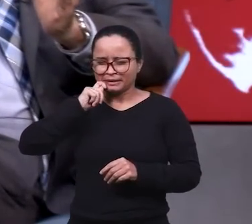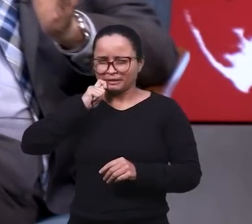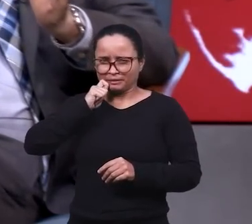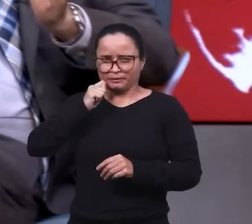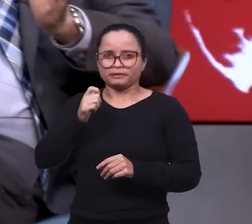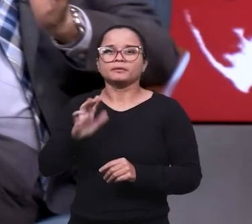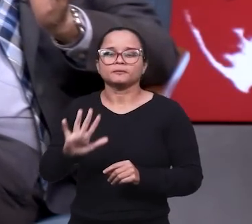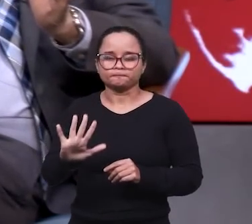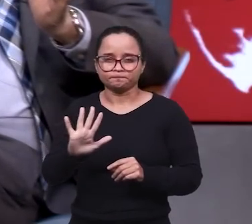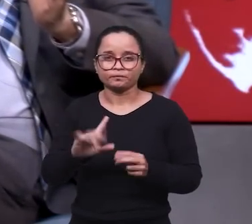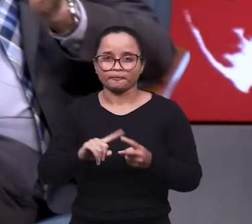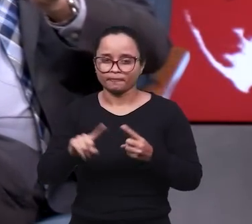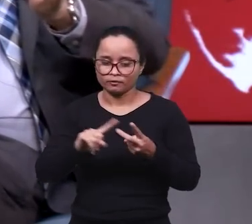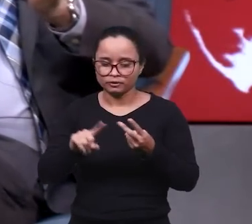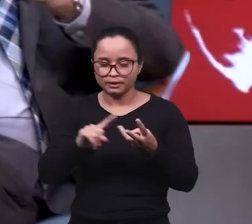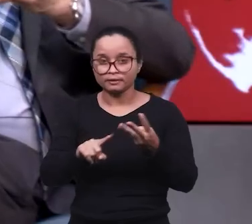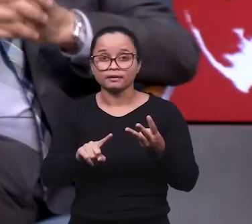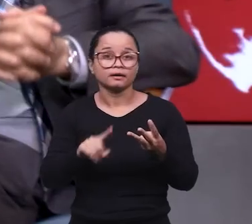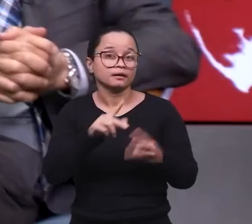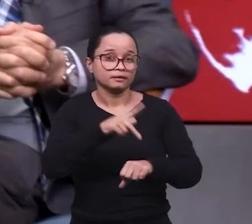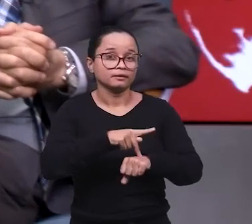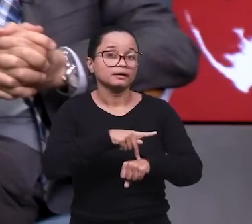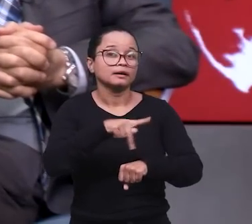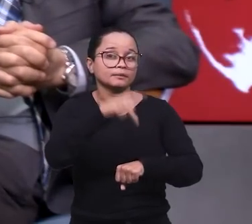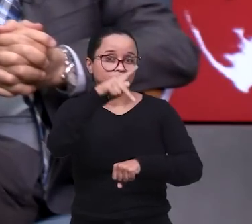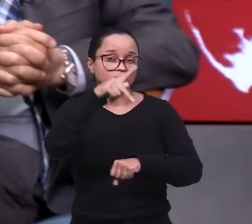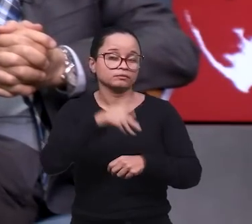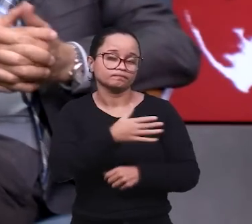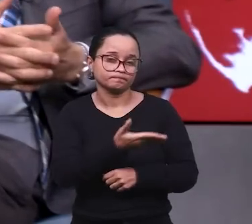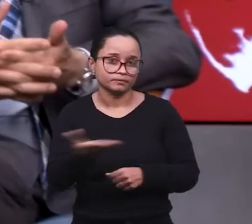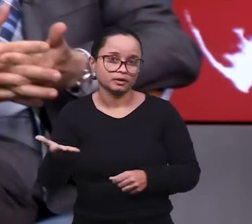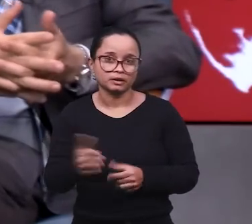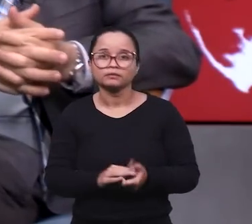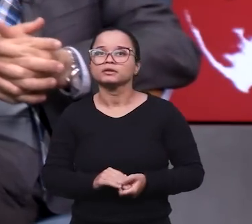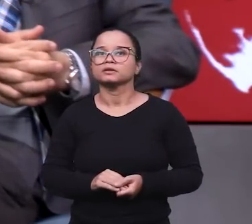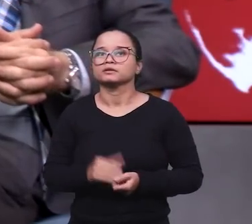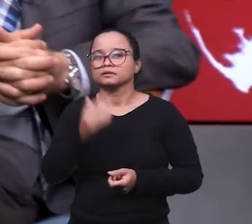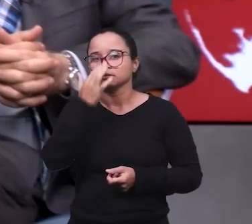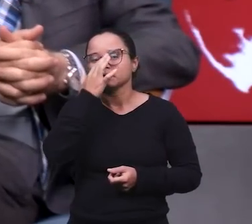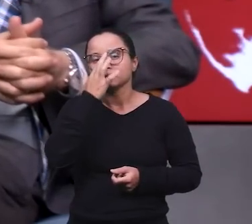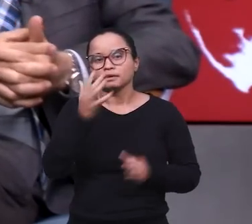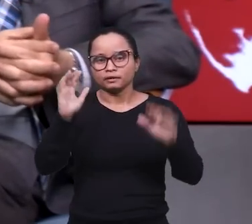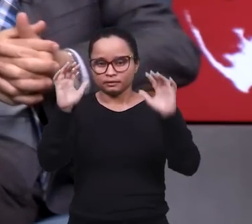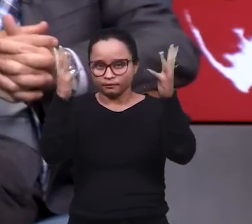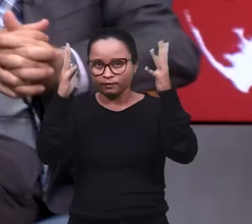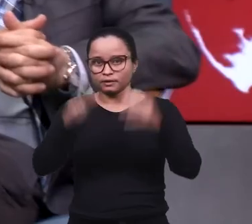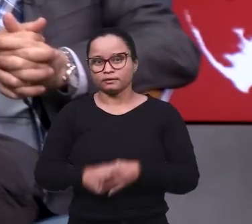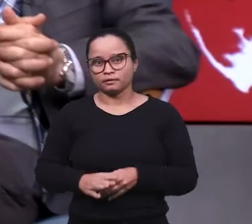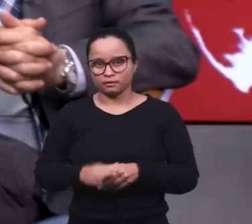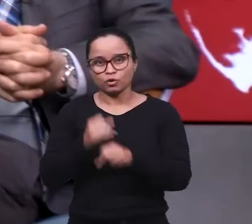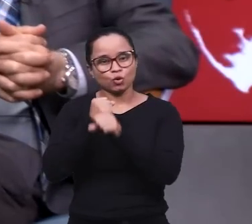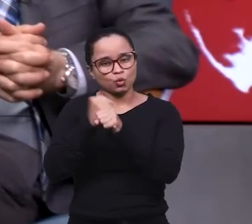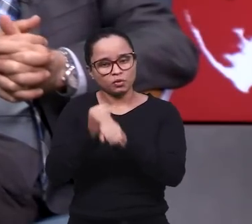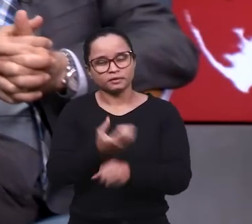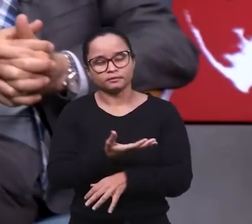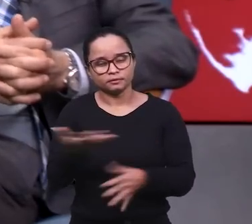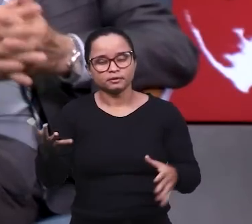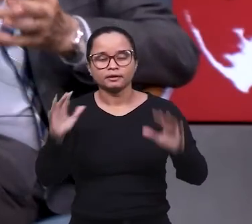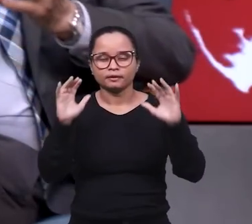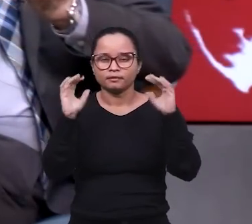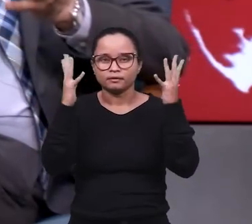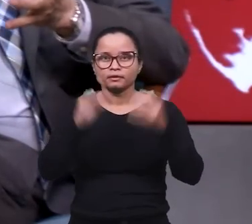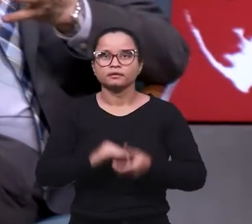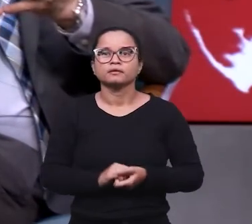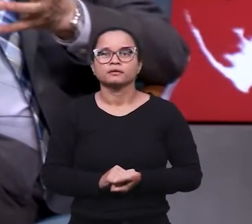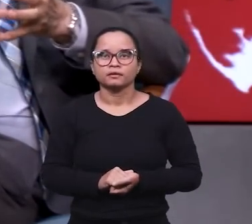Essa era a Páscoa que era comemorada, a primeira festa do ano, que era